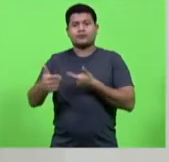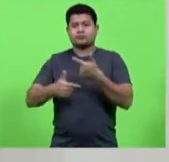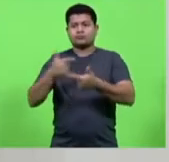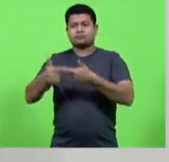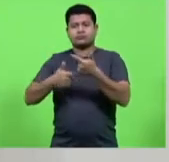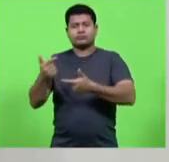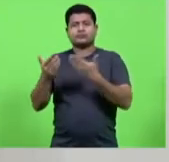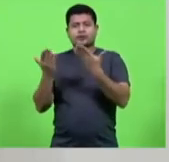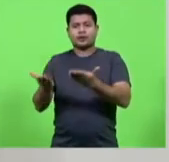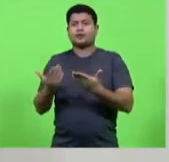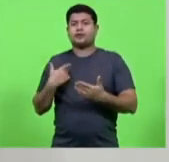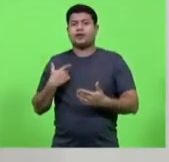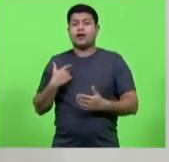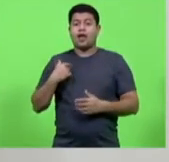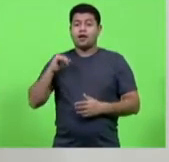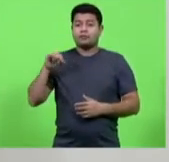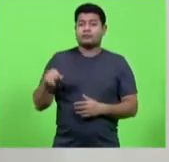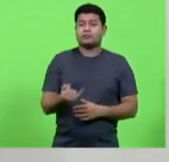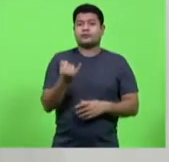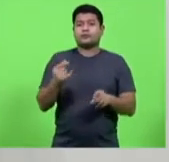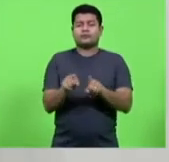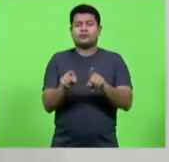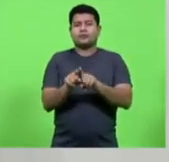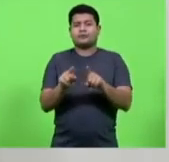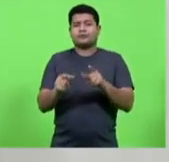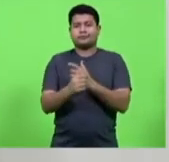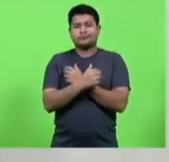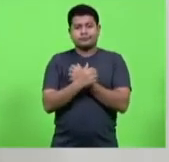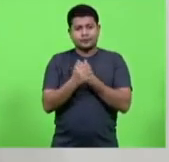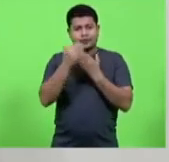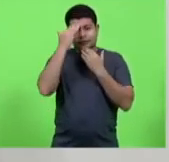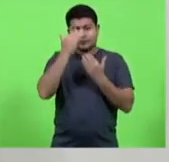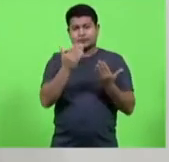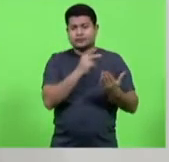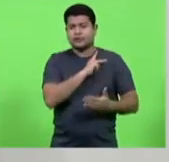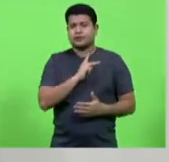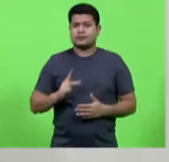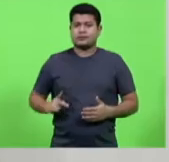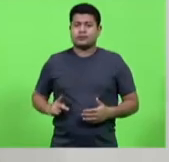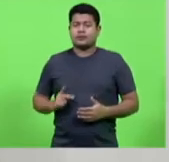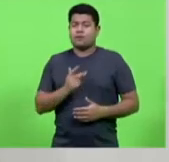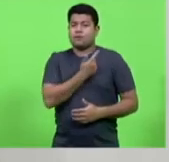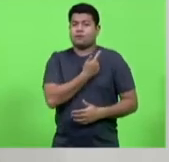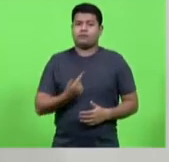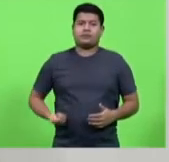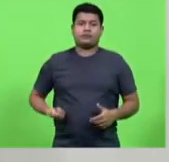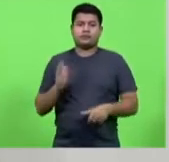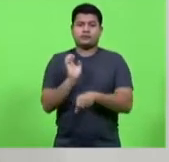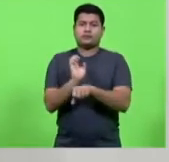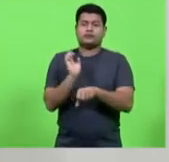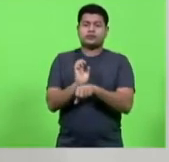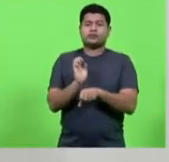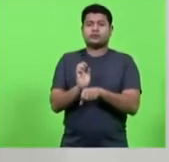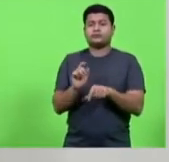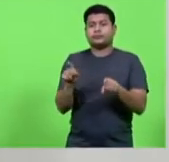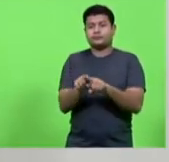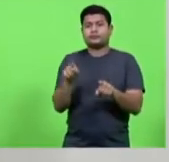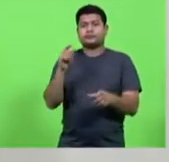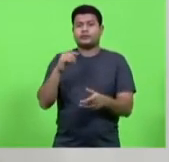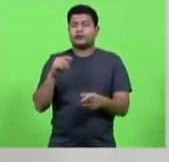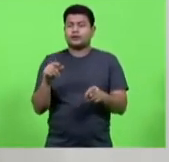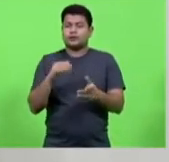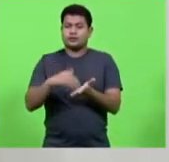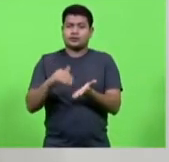para agradecer a sensibilidade do nosso governador do estado e também do secretário de